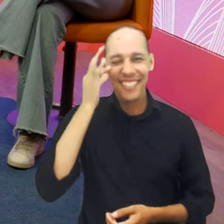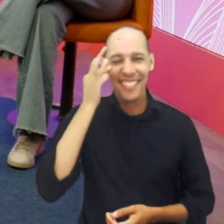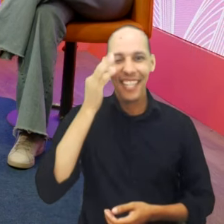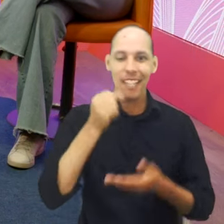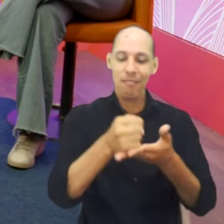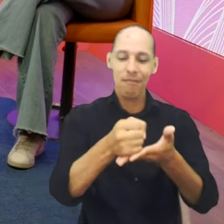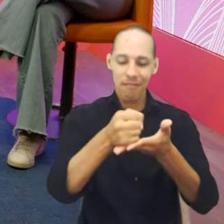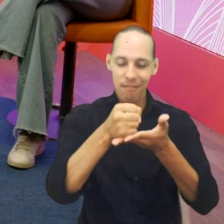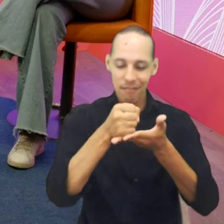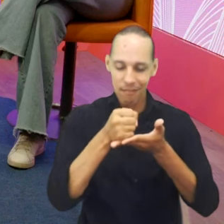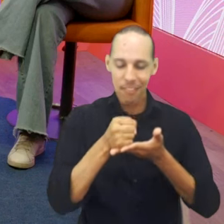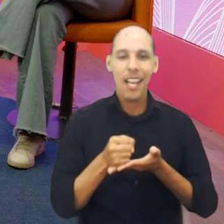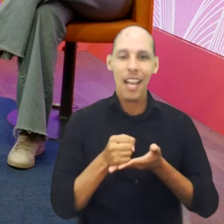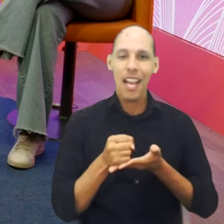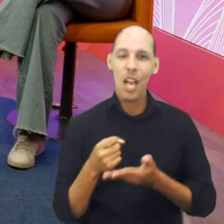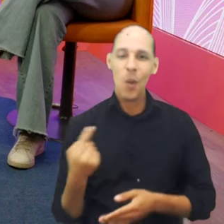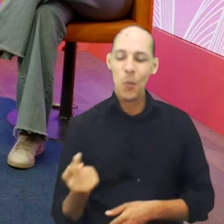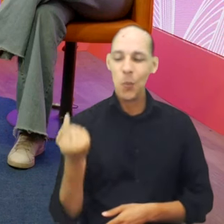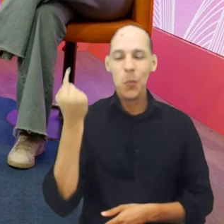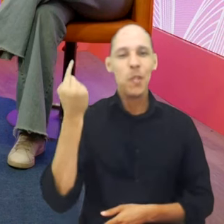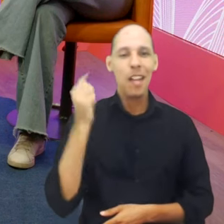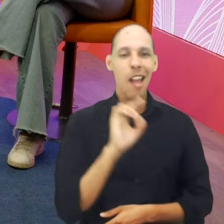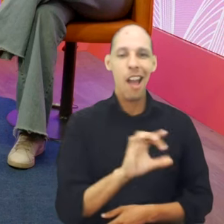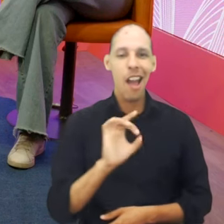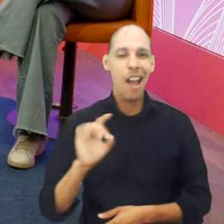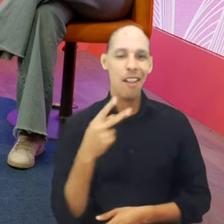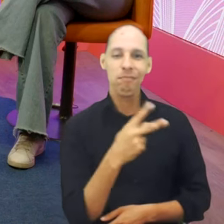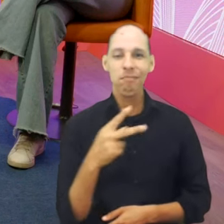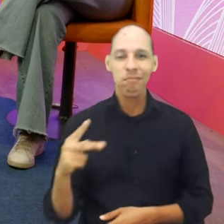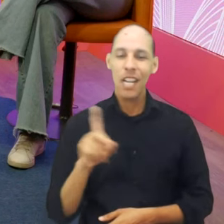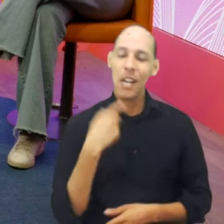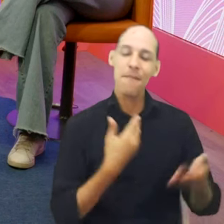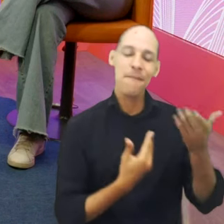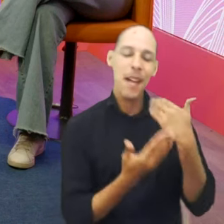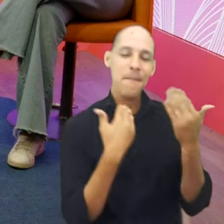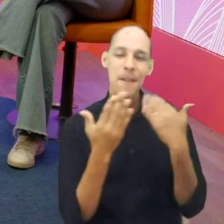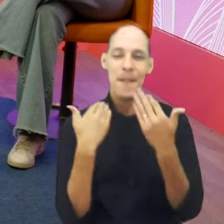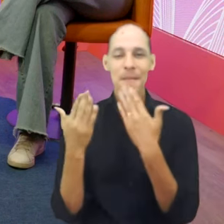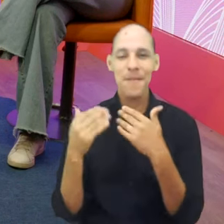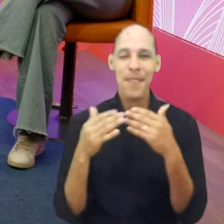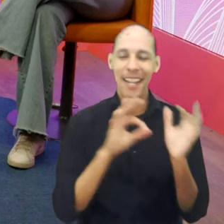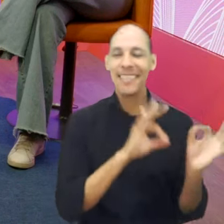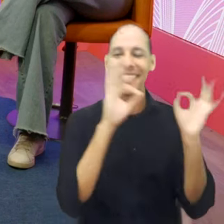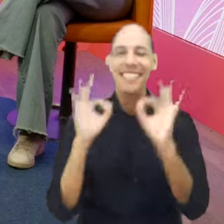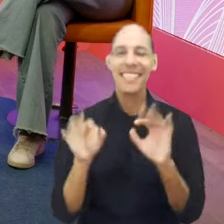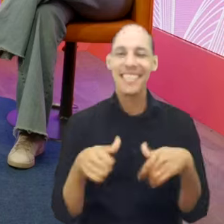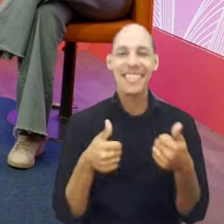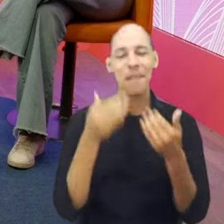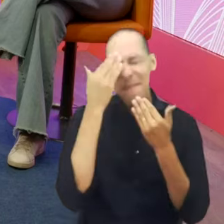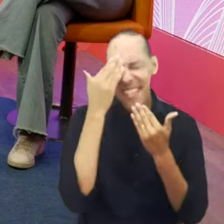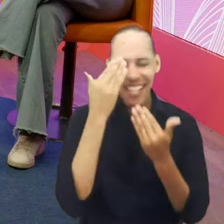trazerem a singularidade, o que é raro de cada uma de vocês, para a gente falar com as nossas colegas que vão nos assistir. Então,